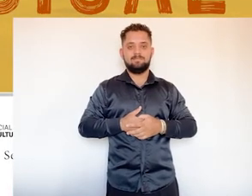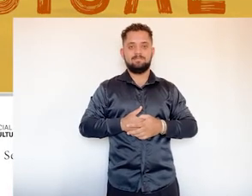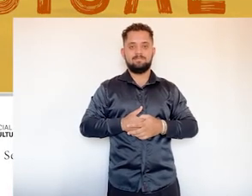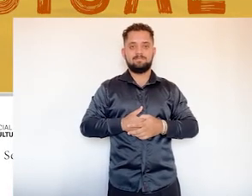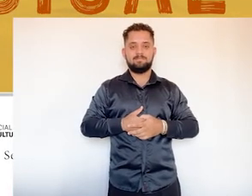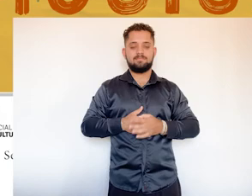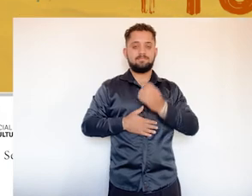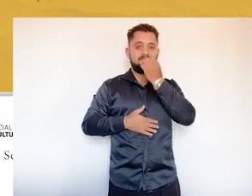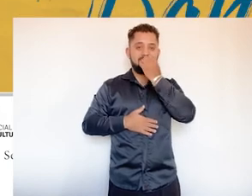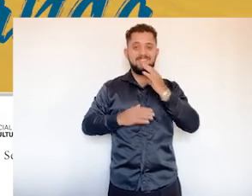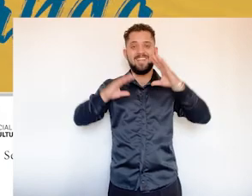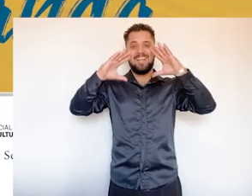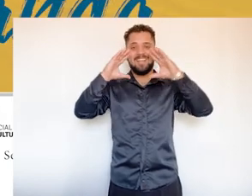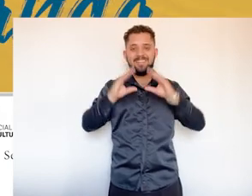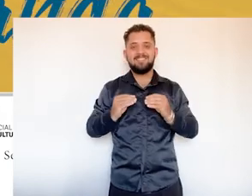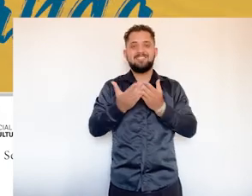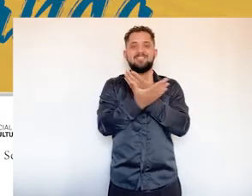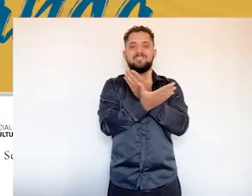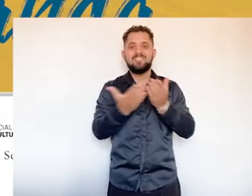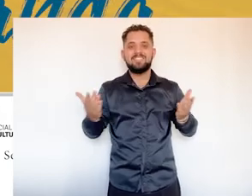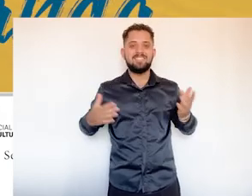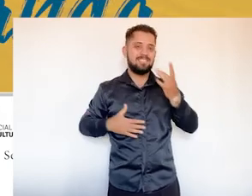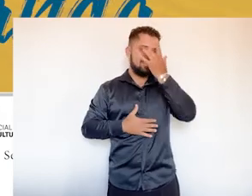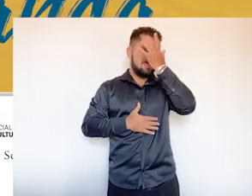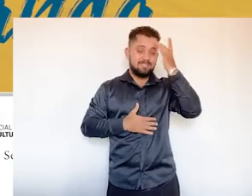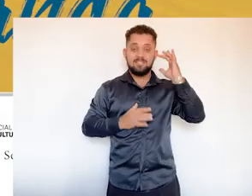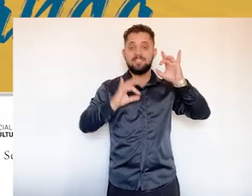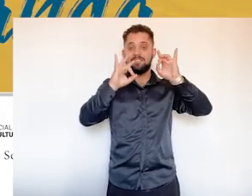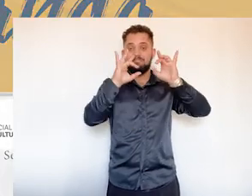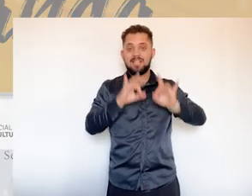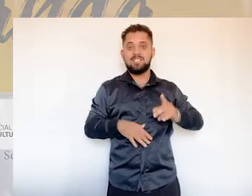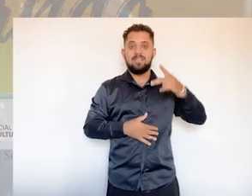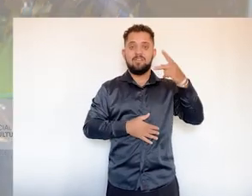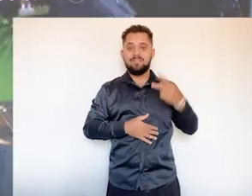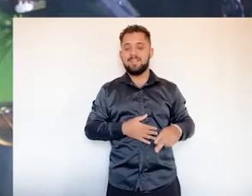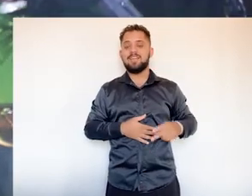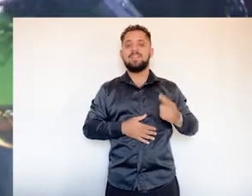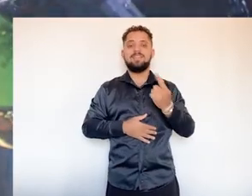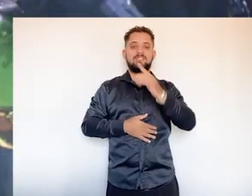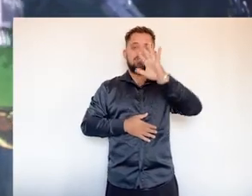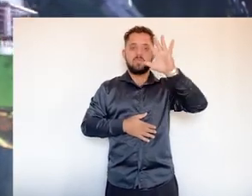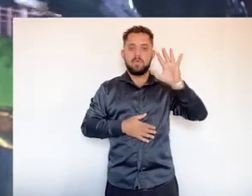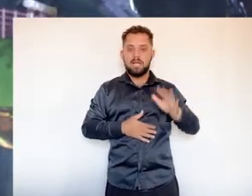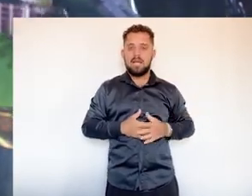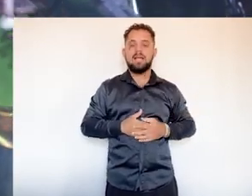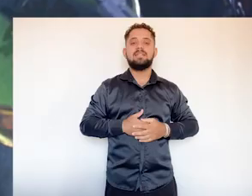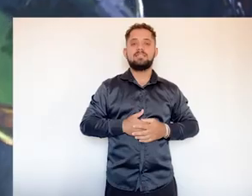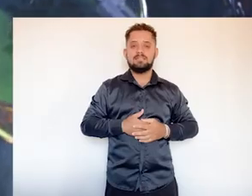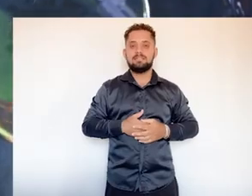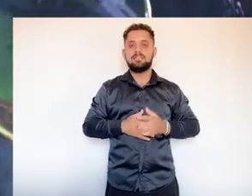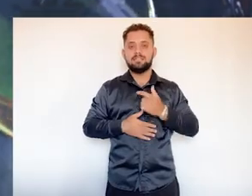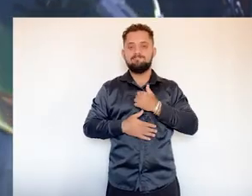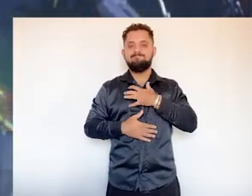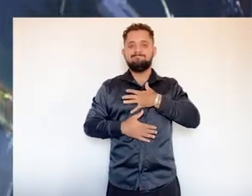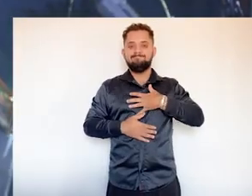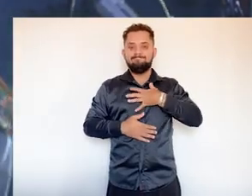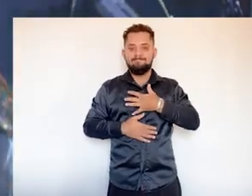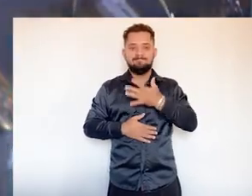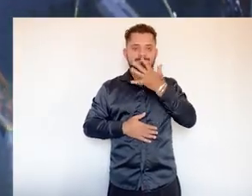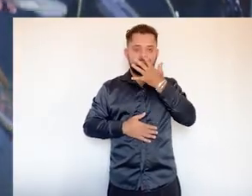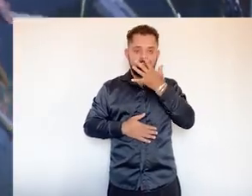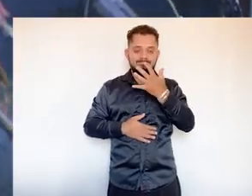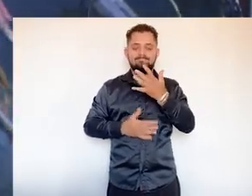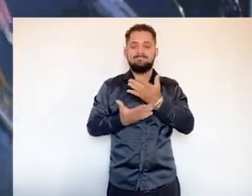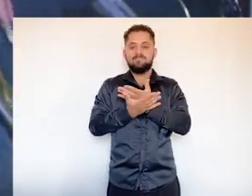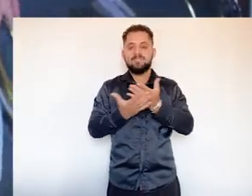Boa noite, minha gente bonita dessa cidade que eu sou suspeito. Eu quero todo mundo